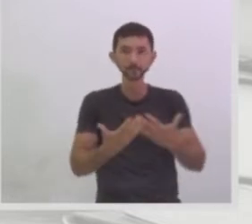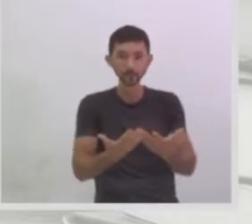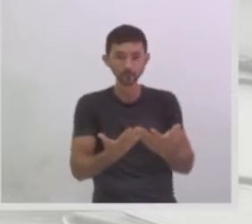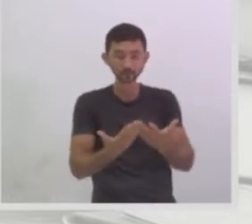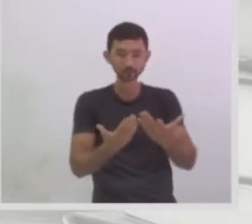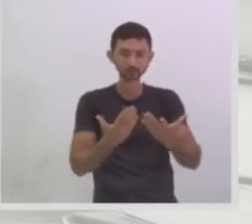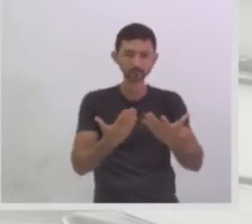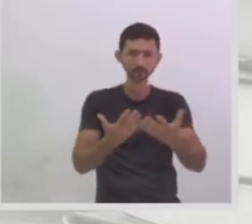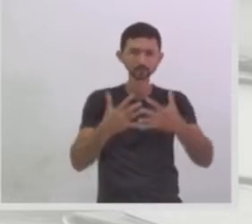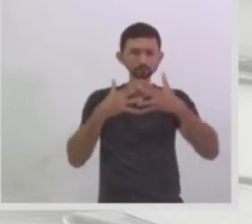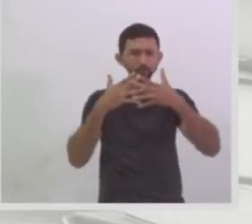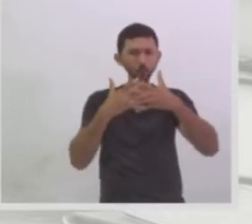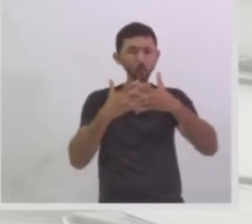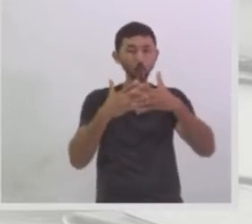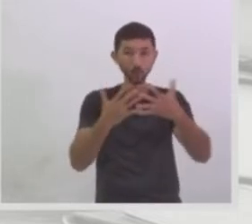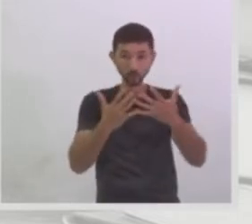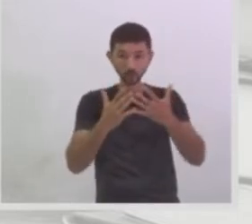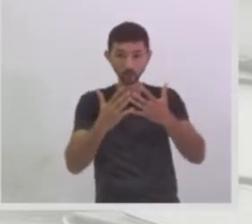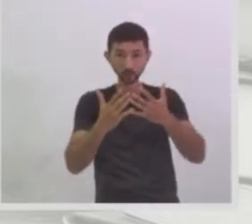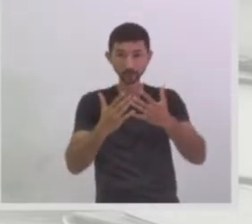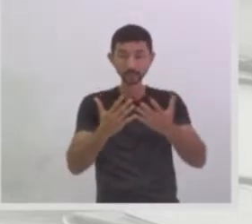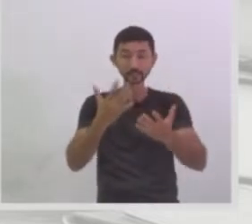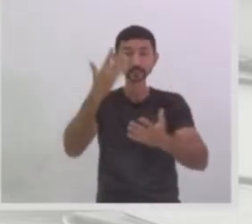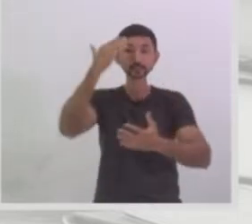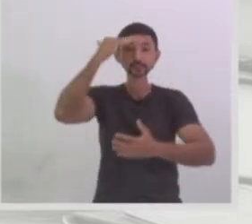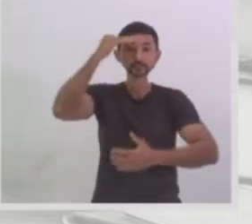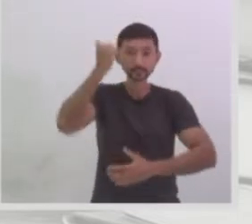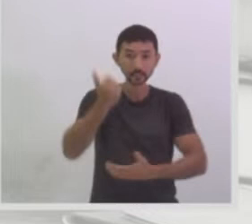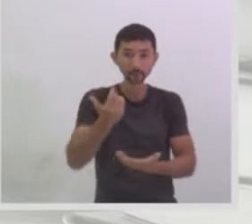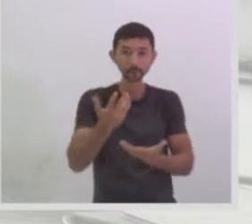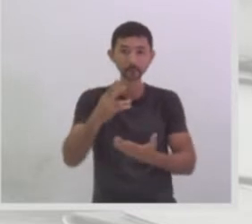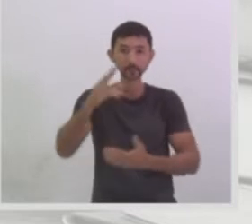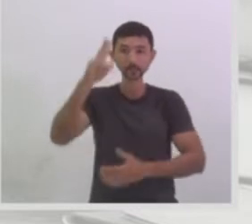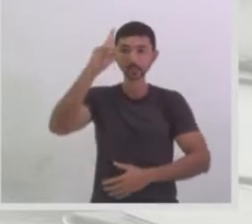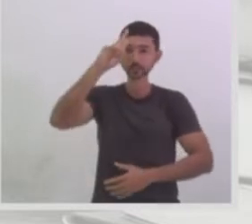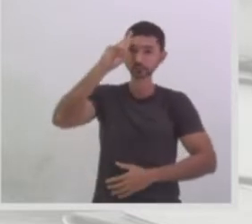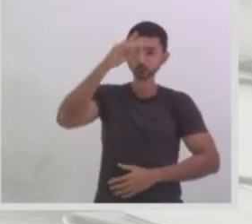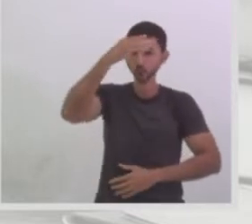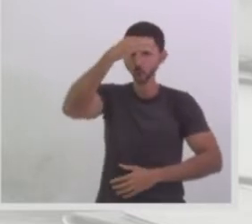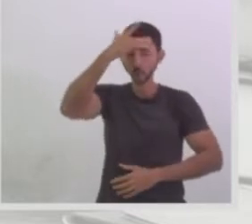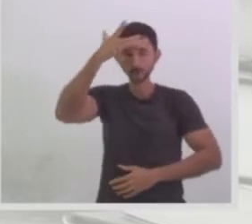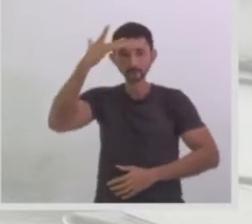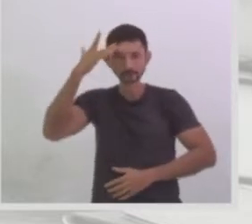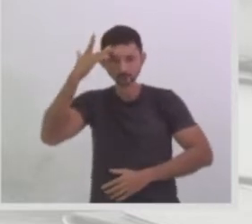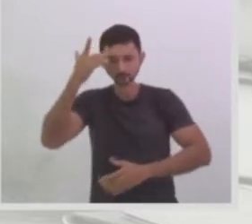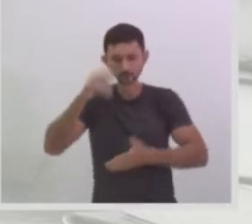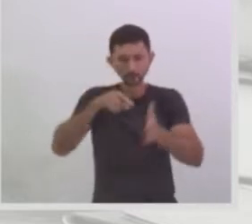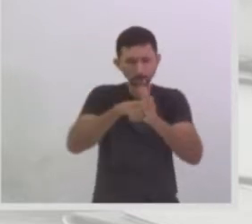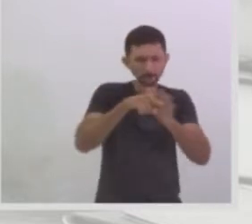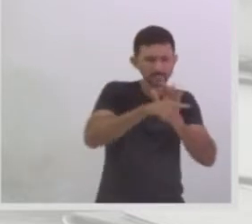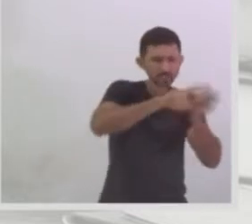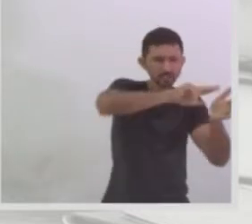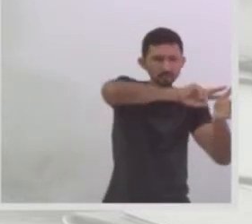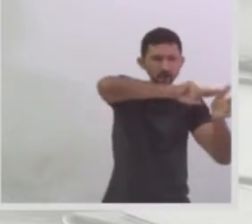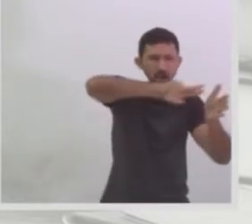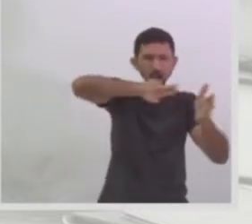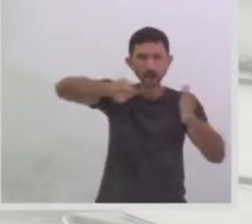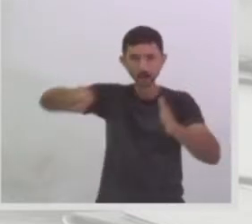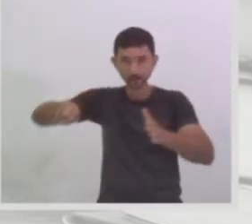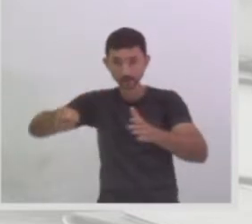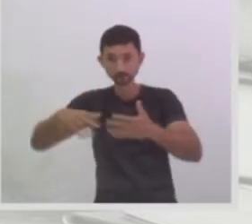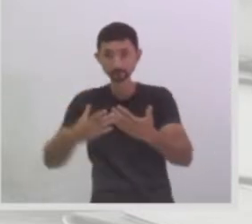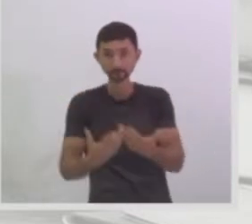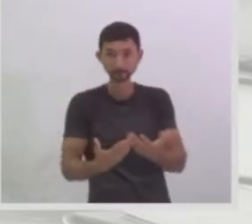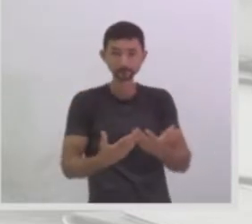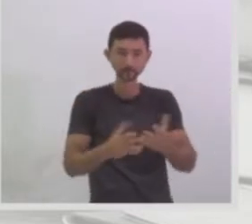qualquer conclusão em seus estudos, os historiadores precisam examinar várias fontes diferentes. E aqui nós fazemos